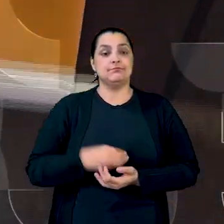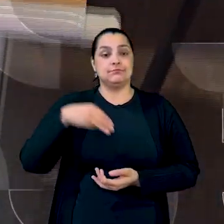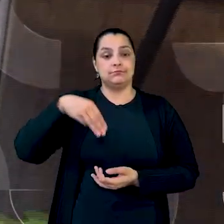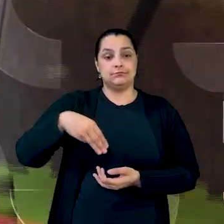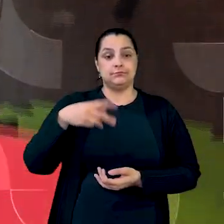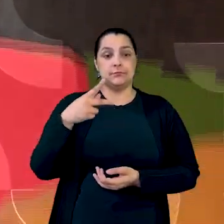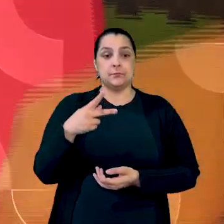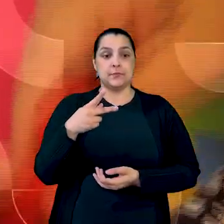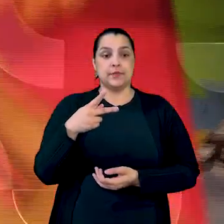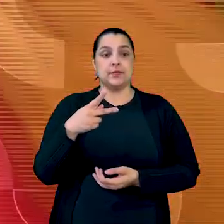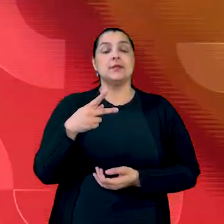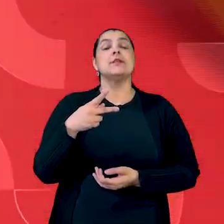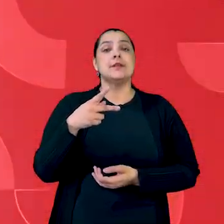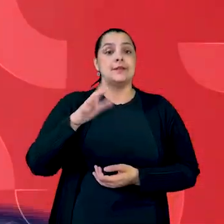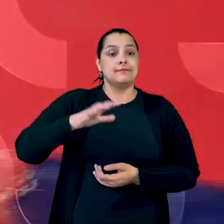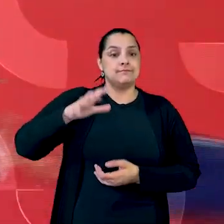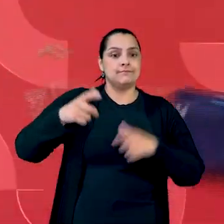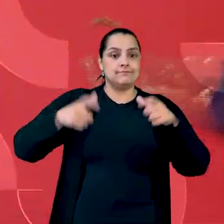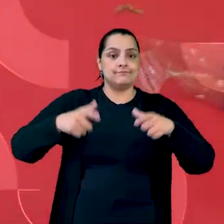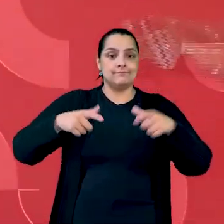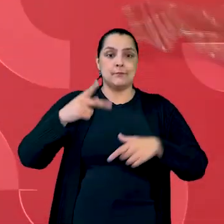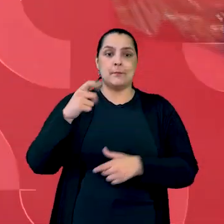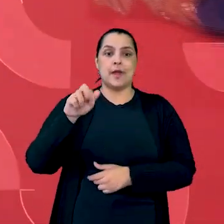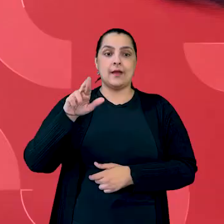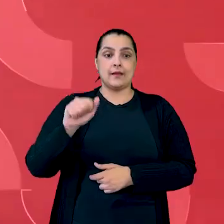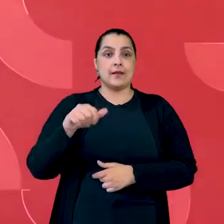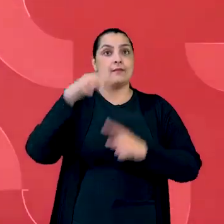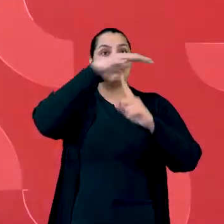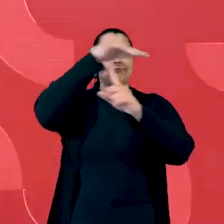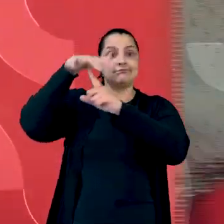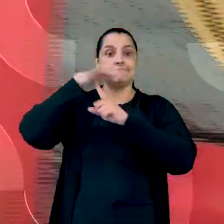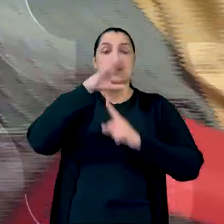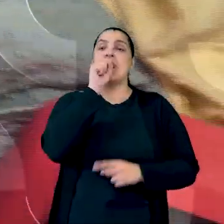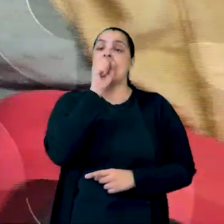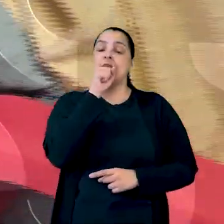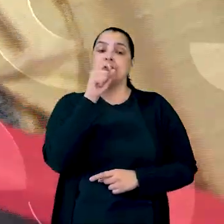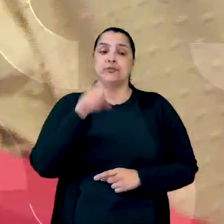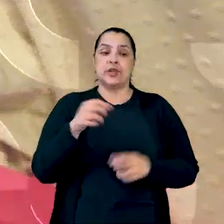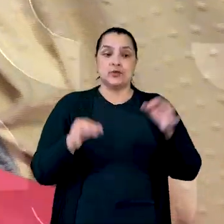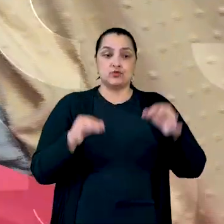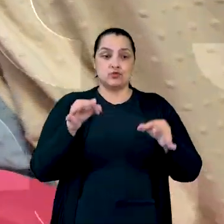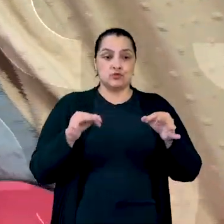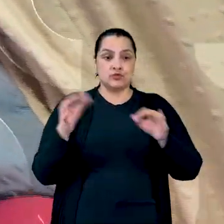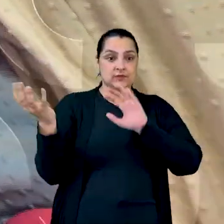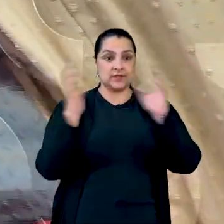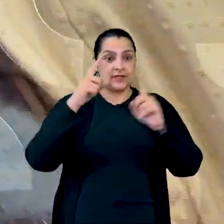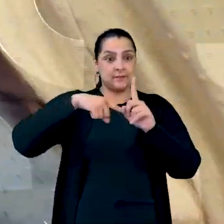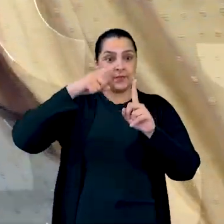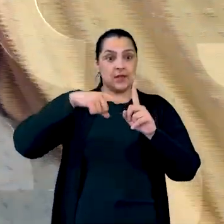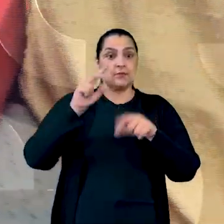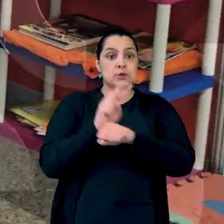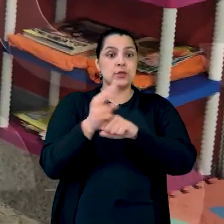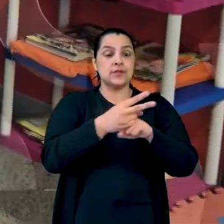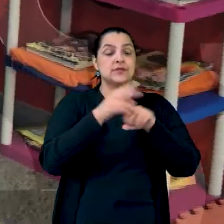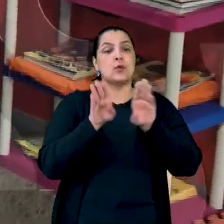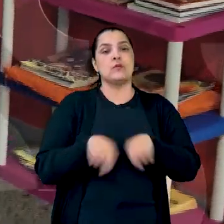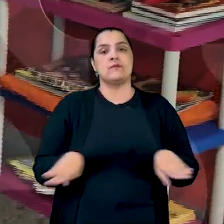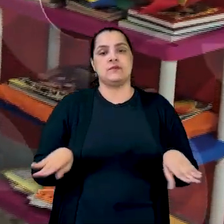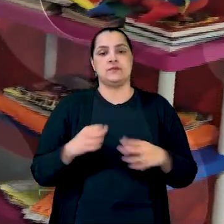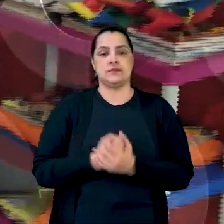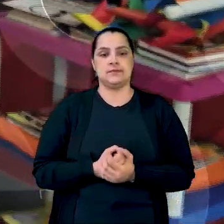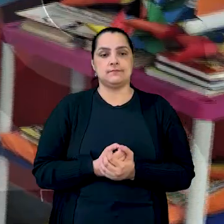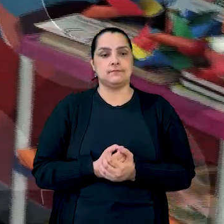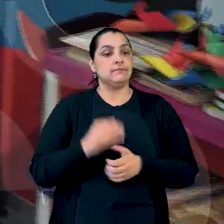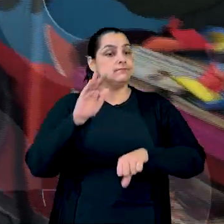E o Ministério Público do Pará realizou o projeto Tendas Laranjas, que integra justiça climática e proteção integral da